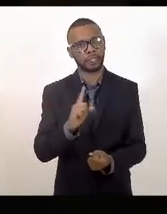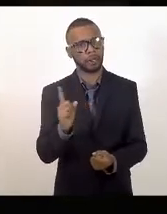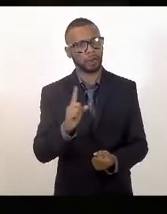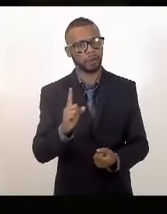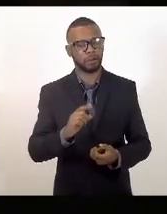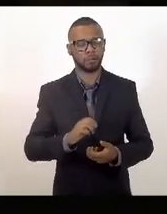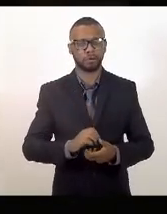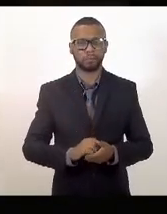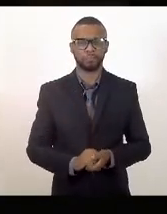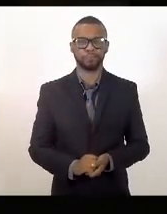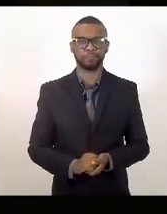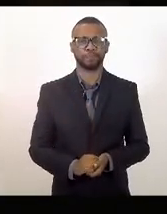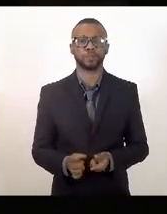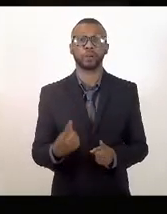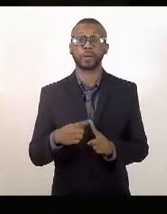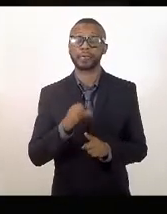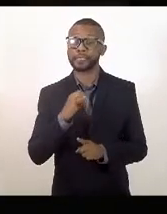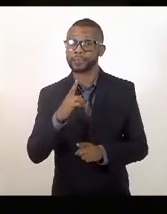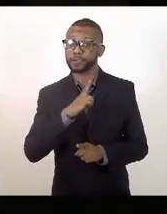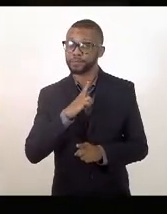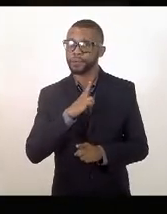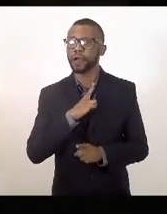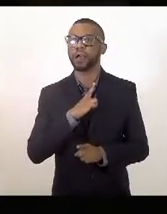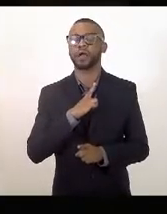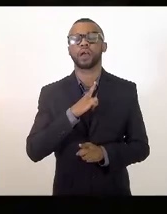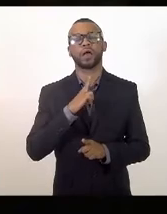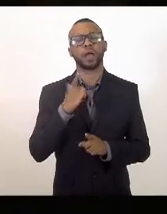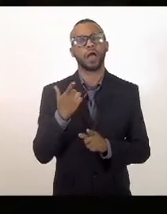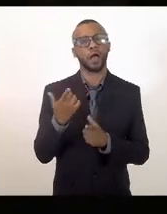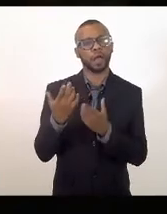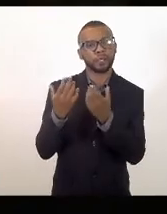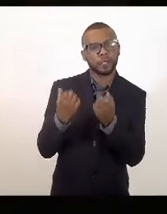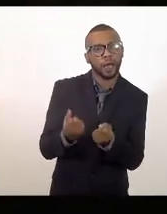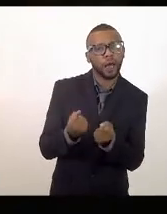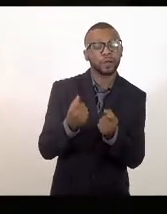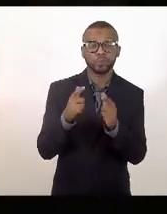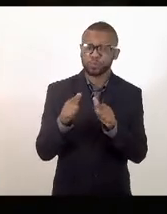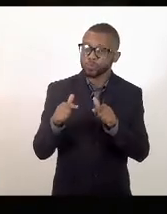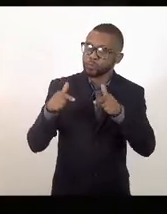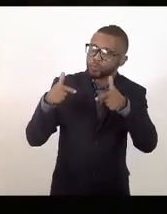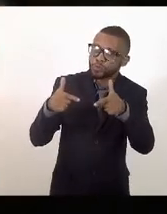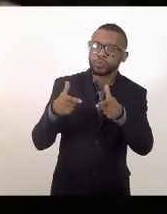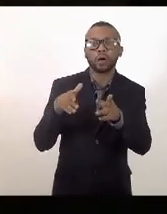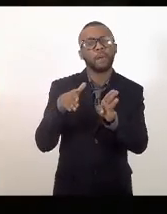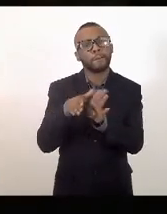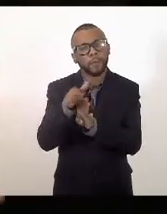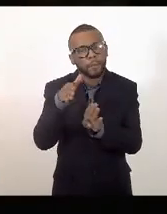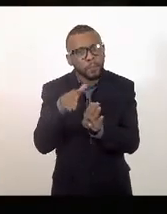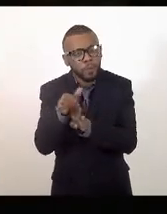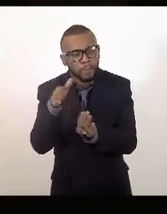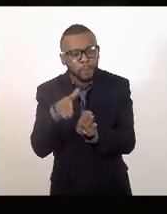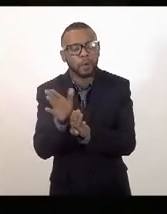porque se houvesse adotado as providências recomendadas